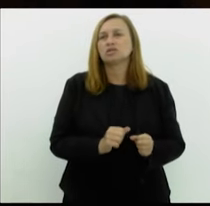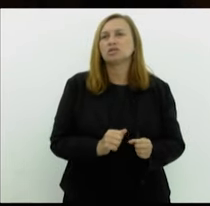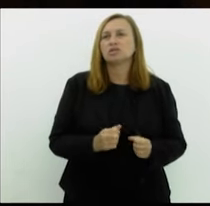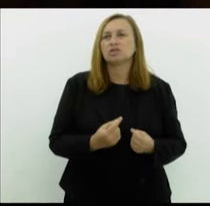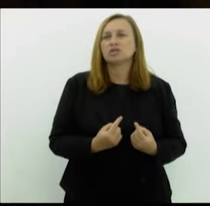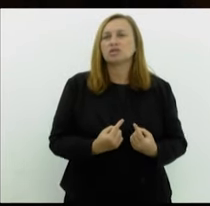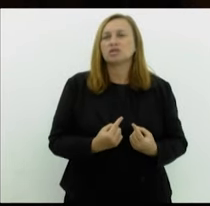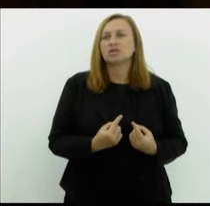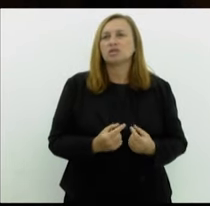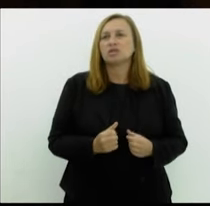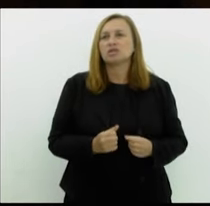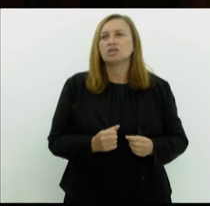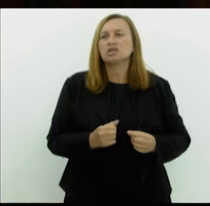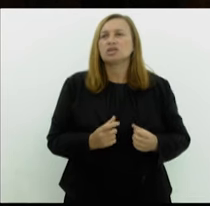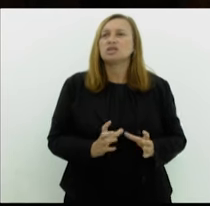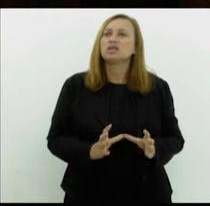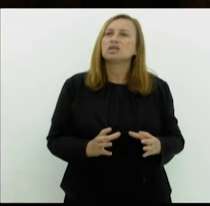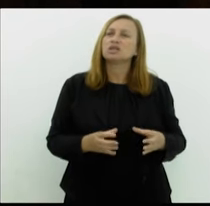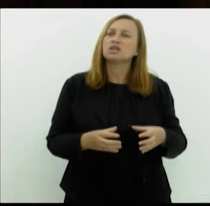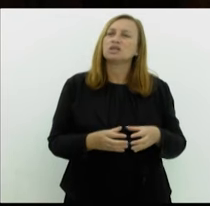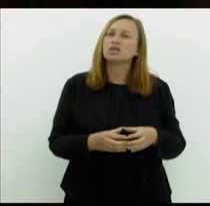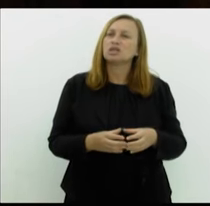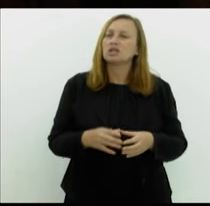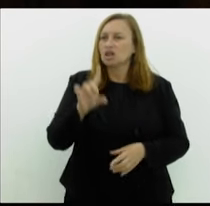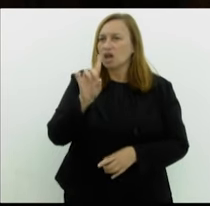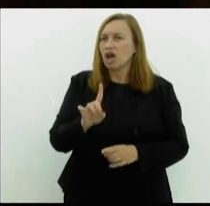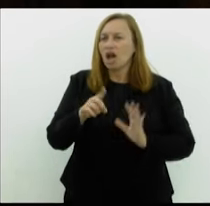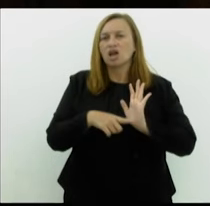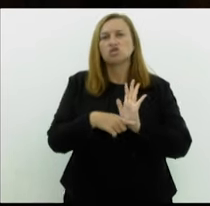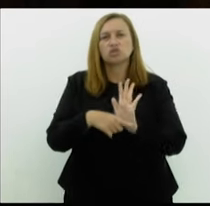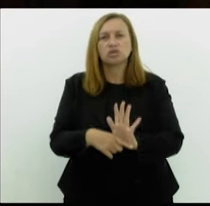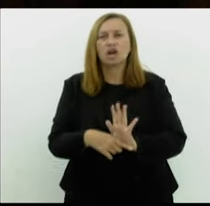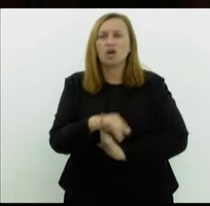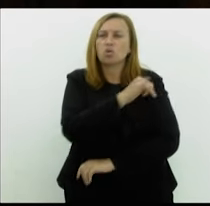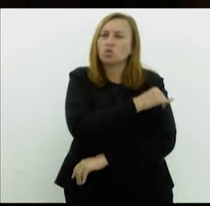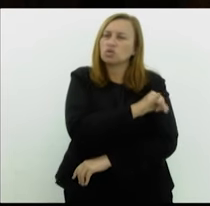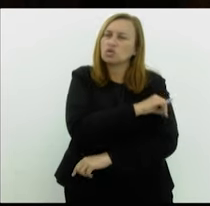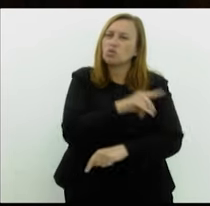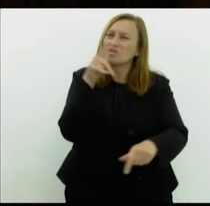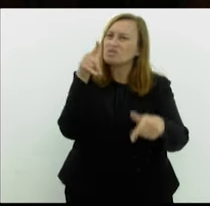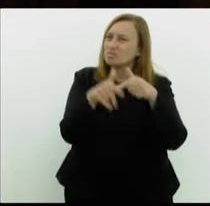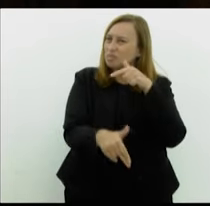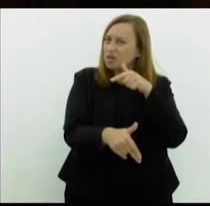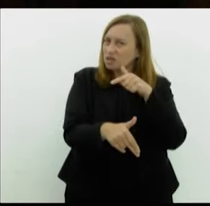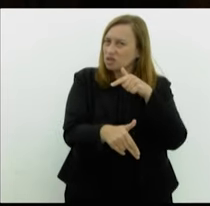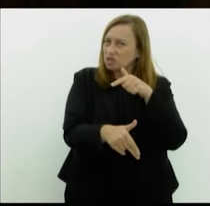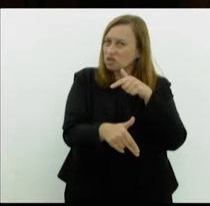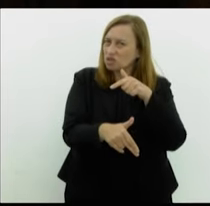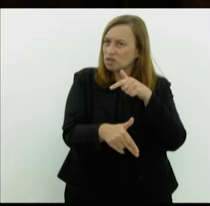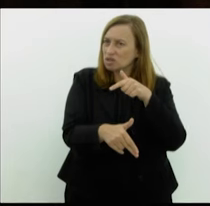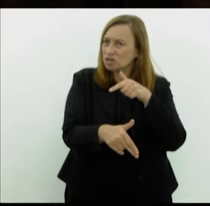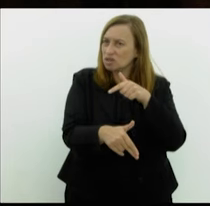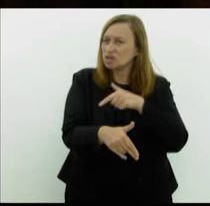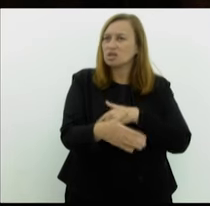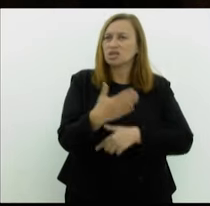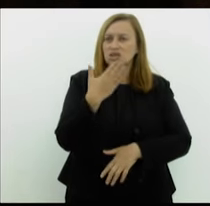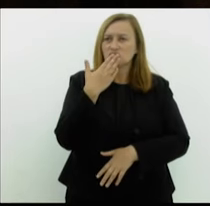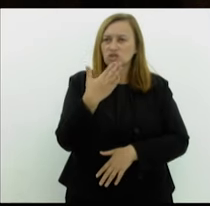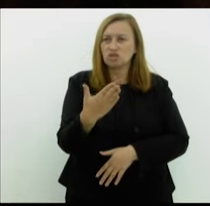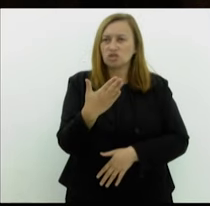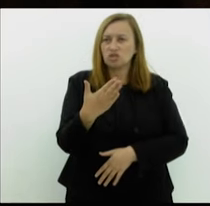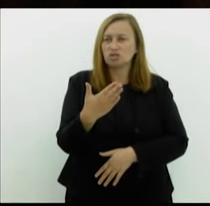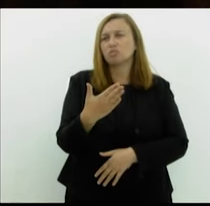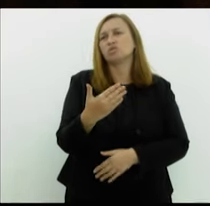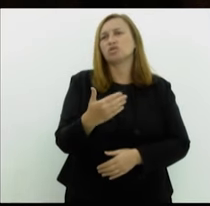de centro-direita em prol do Rio de Janeiro para impedir esse desatínio do prefeito